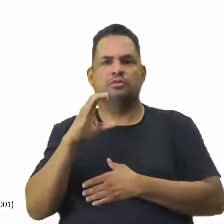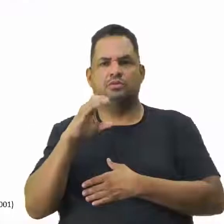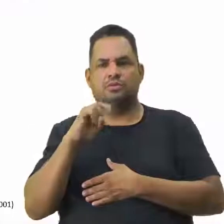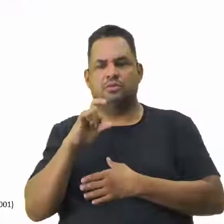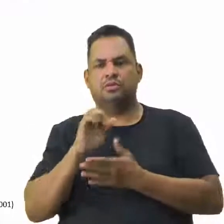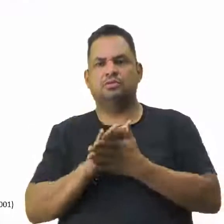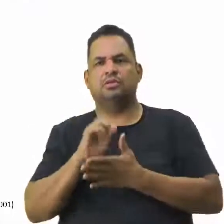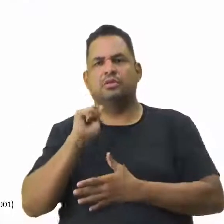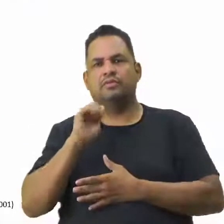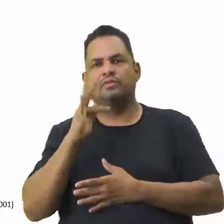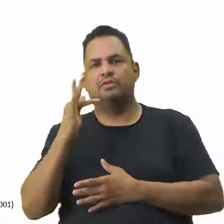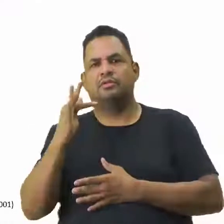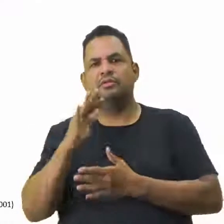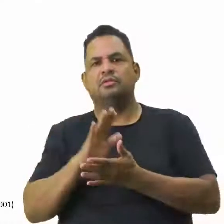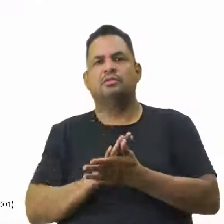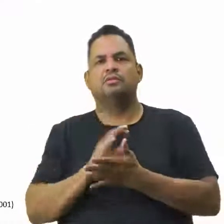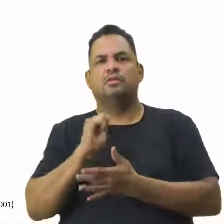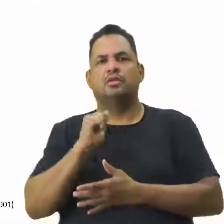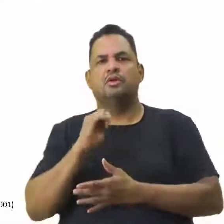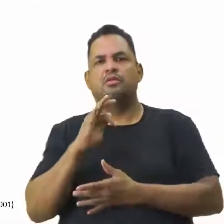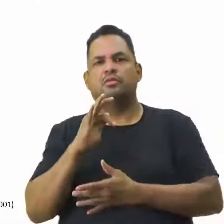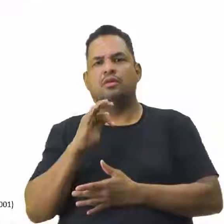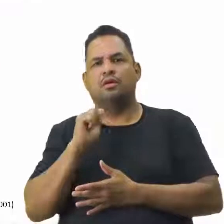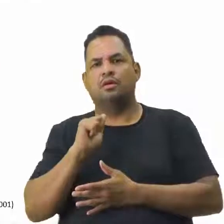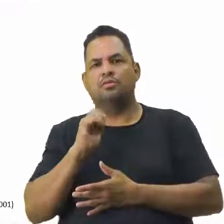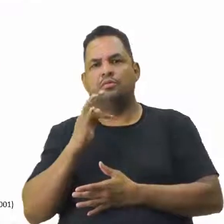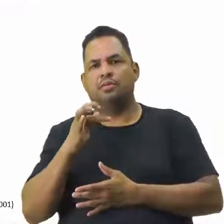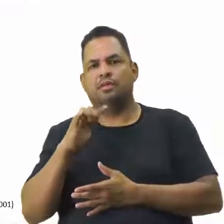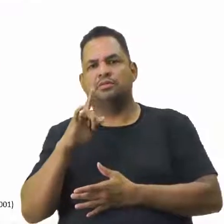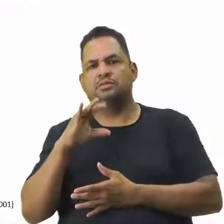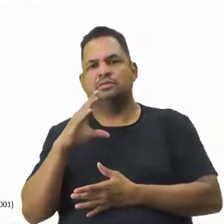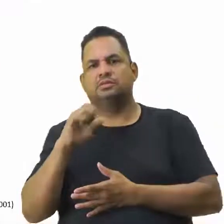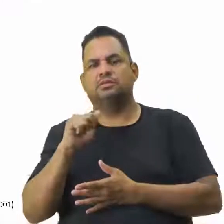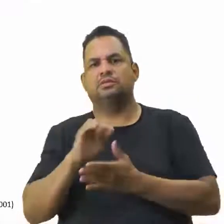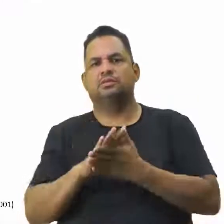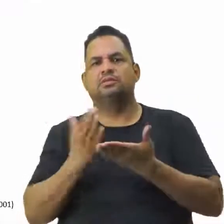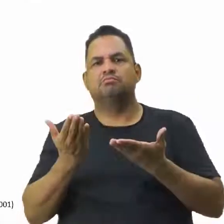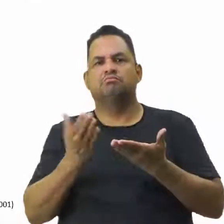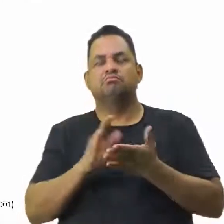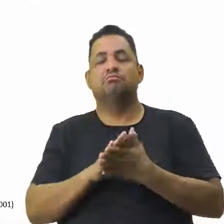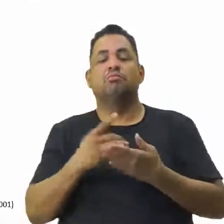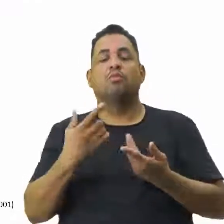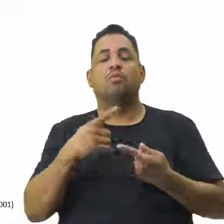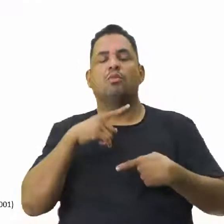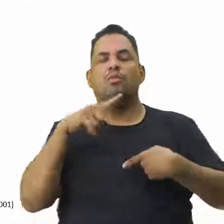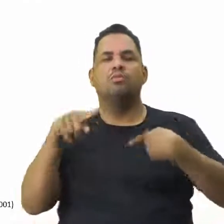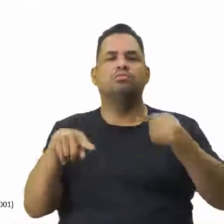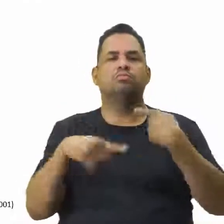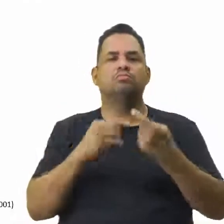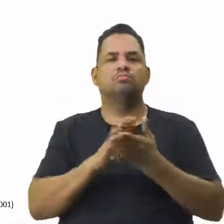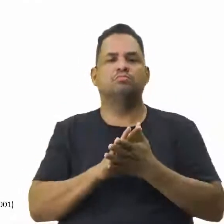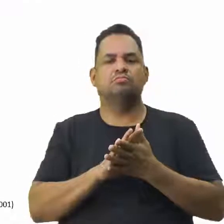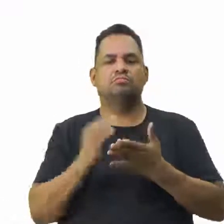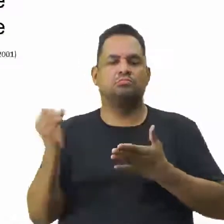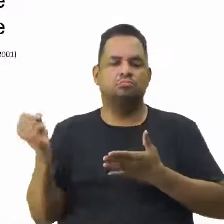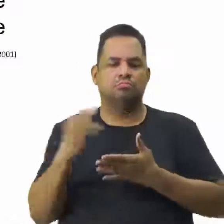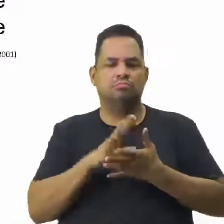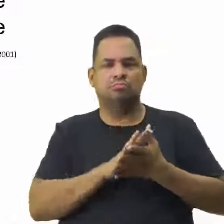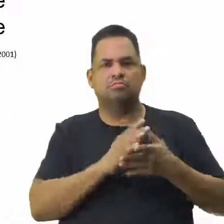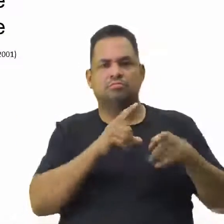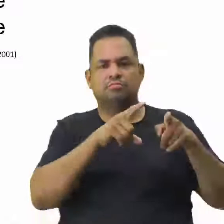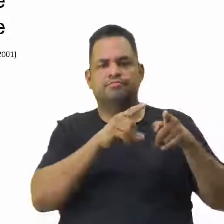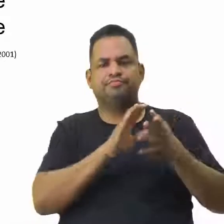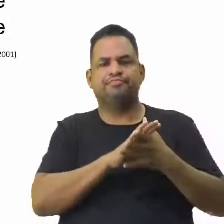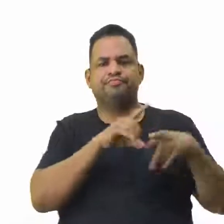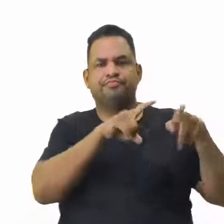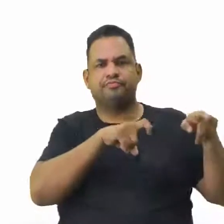do Oeste e Alto Parecício. Tudo isso em prol de quê? De uma agricultura que